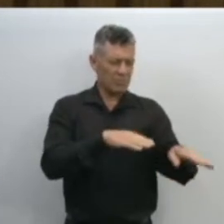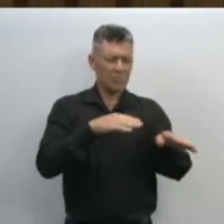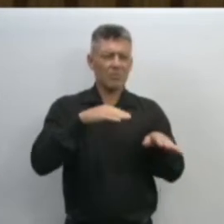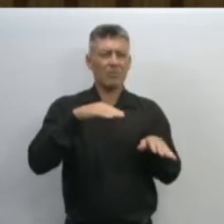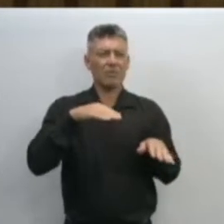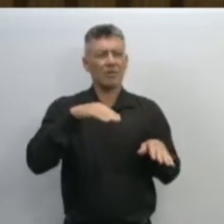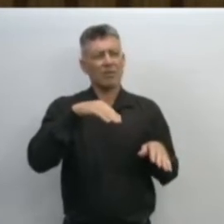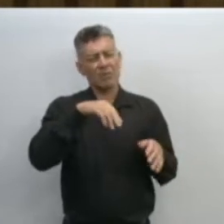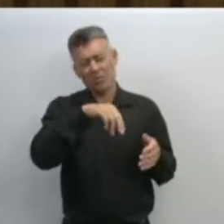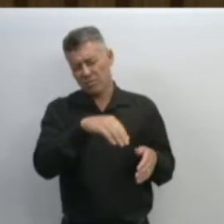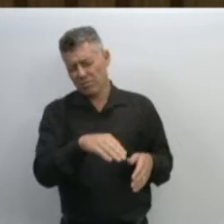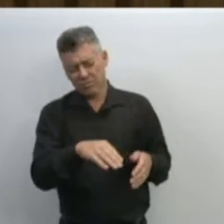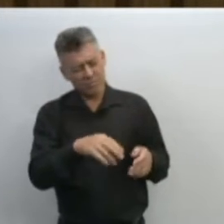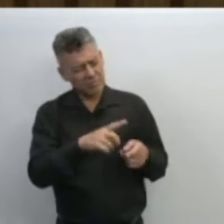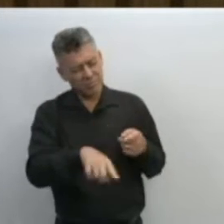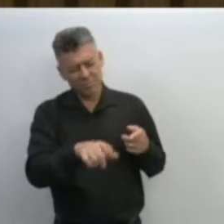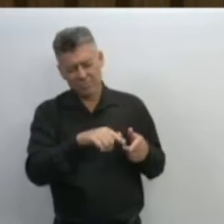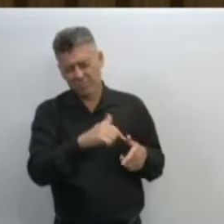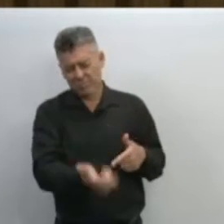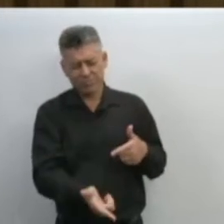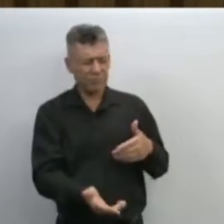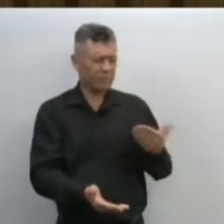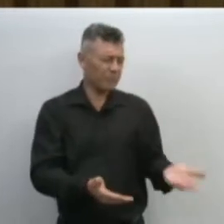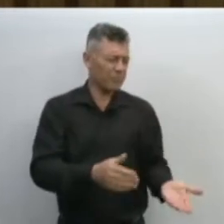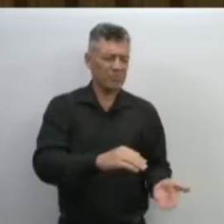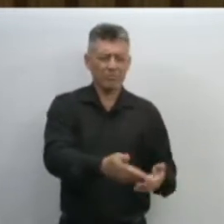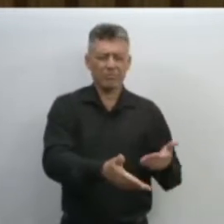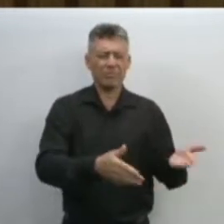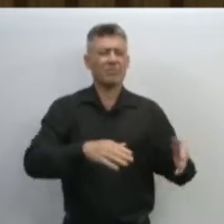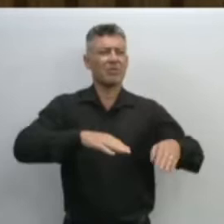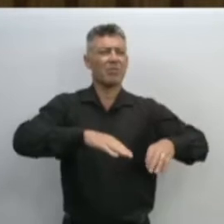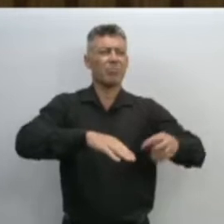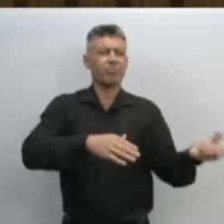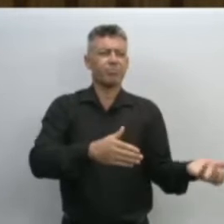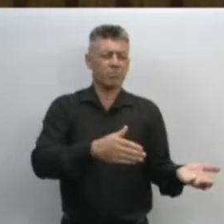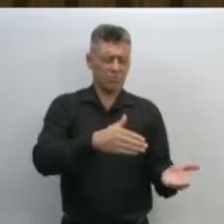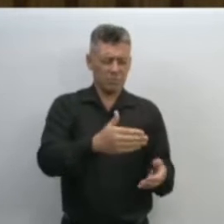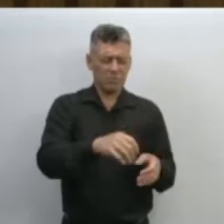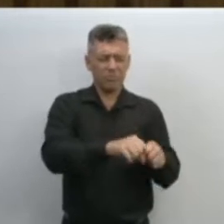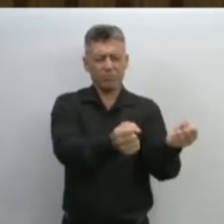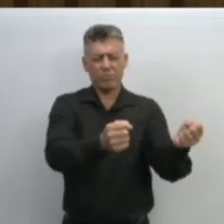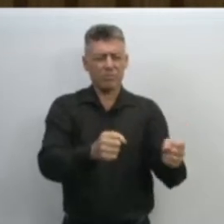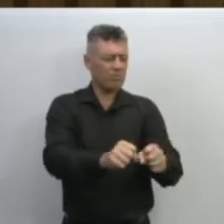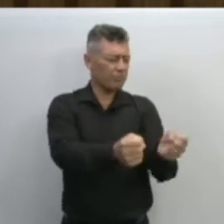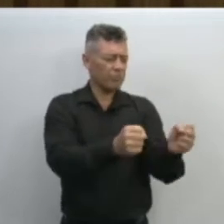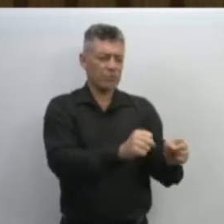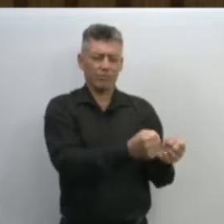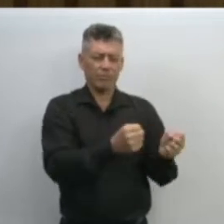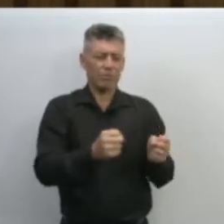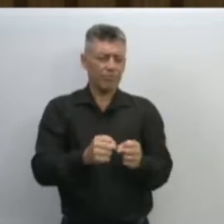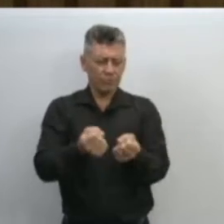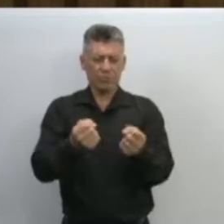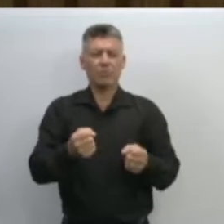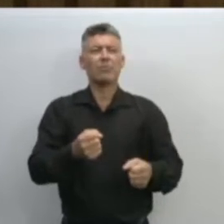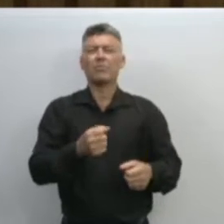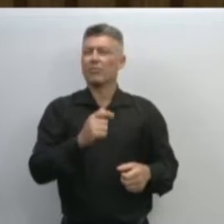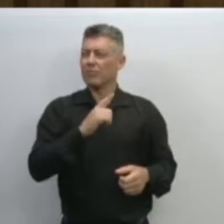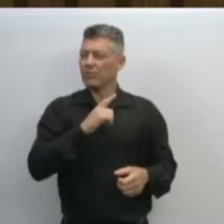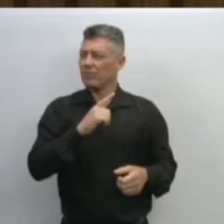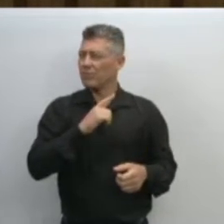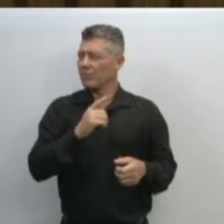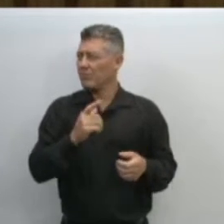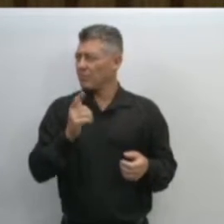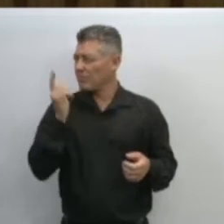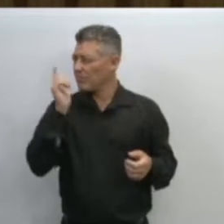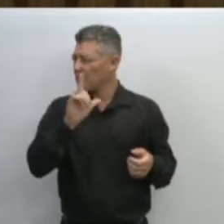que realmente é um verdadeiro sacrifício, é um transtorno muito grande por parte dos moradores que cruzam aquela avenida que é importante